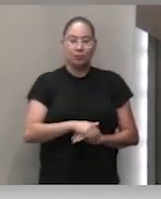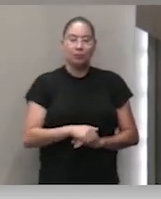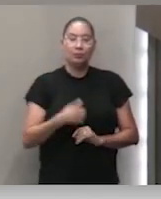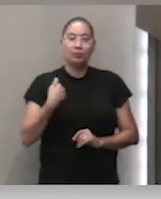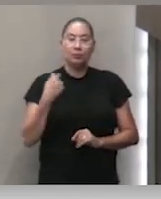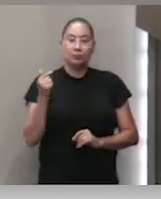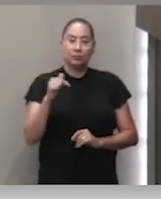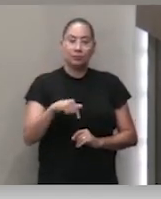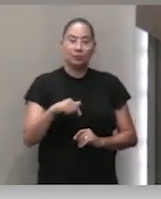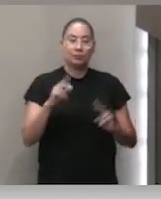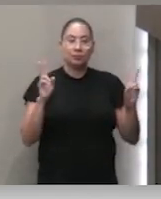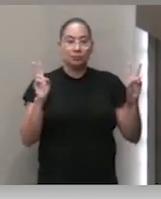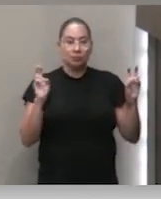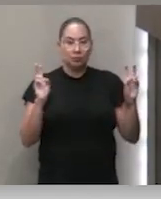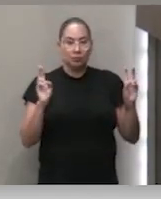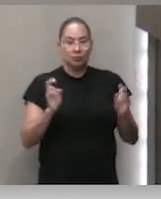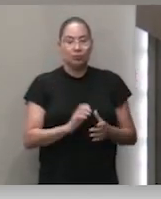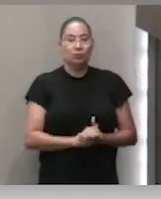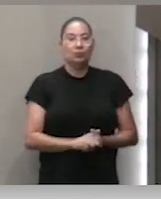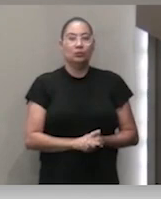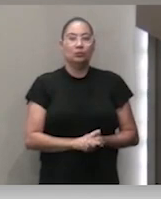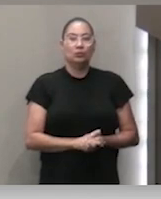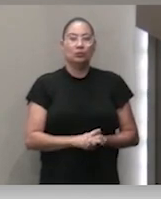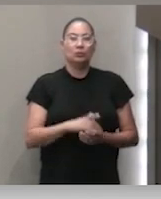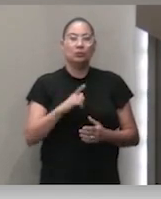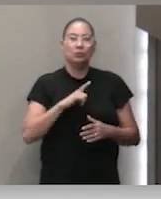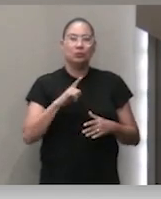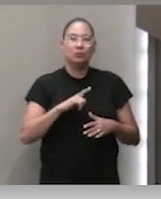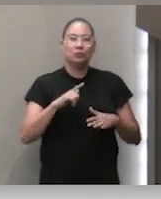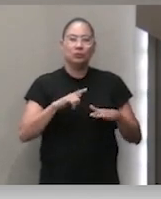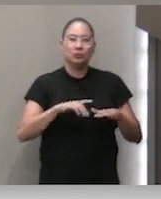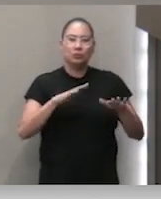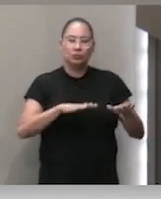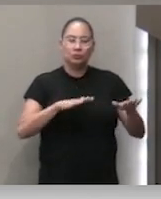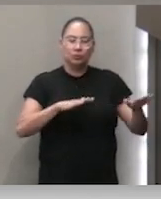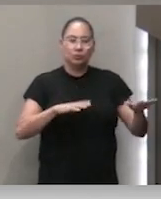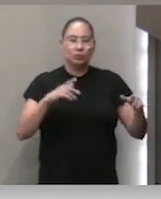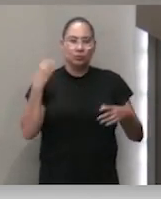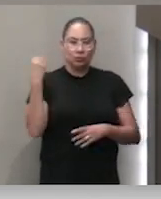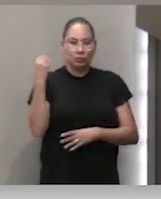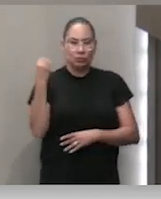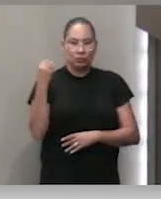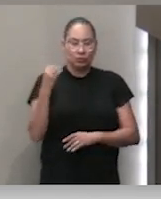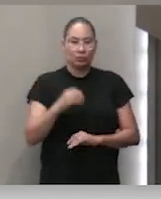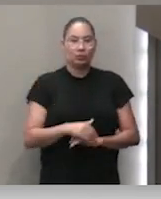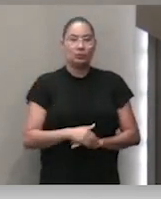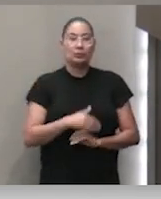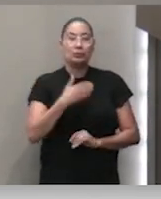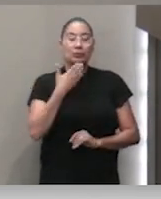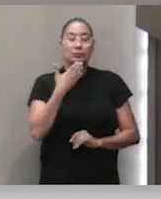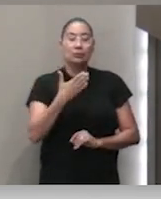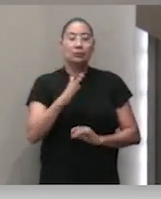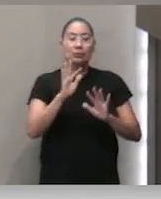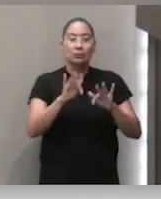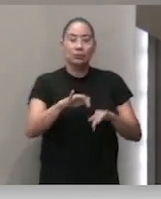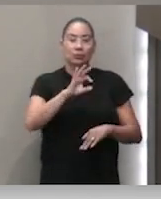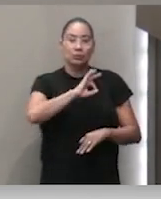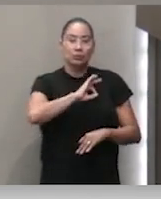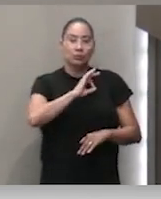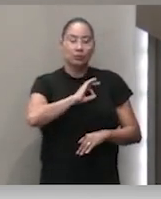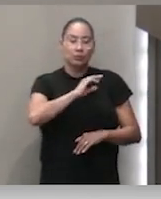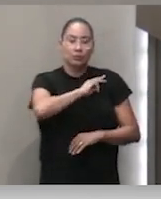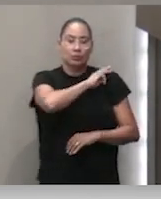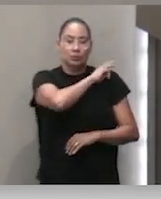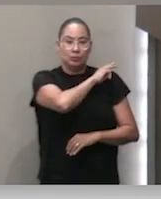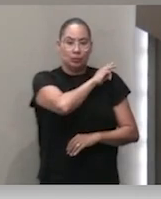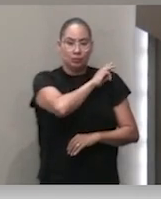casa um assunto onde houve uma manifestação em Porto Alegre pedindo o fim da polícia militar, pedindo o